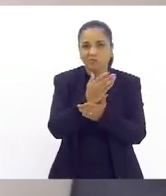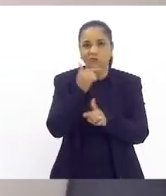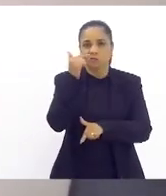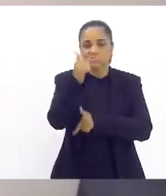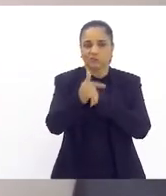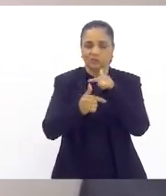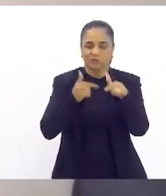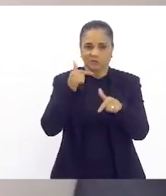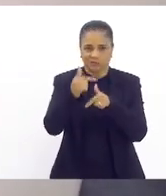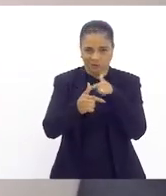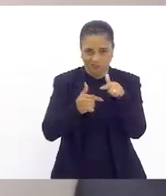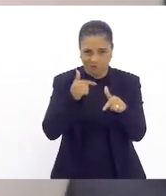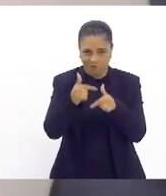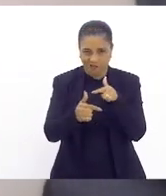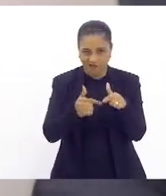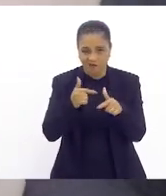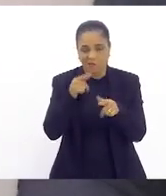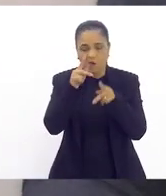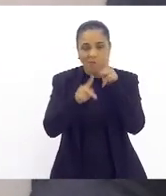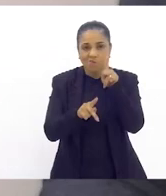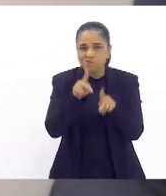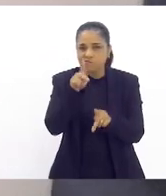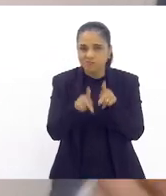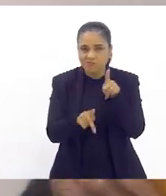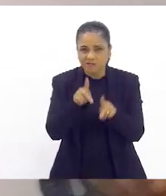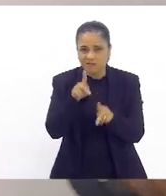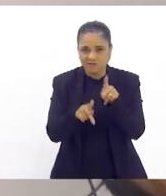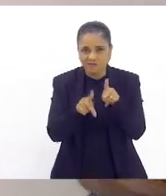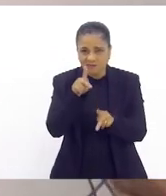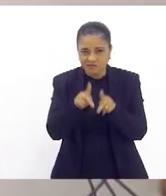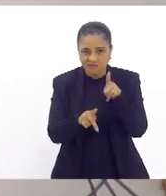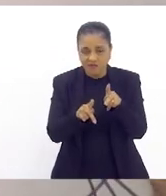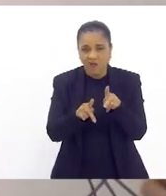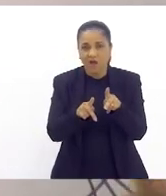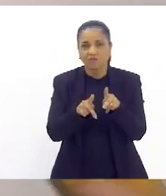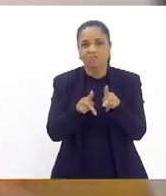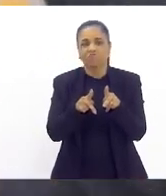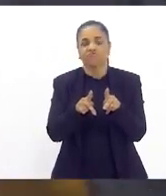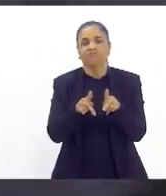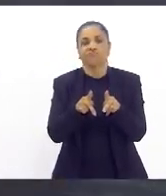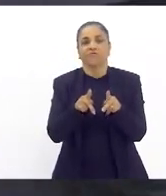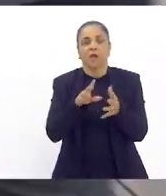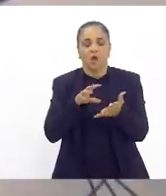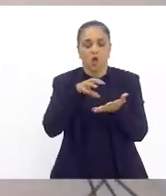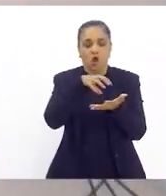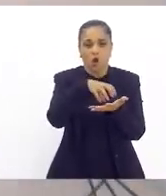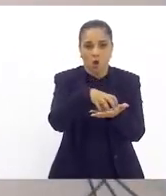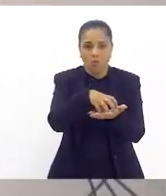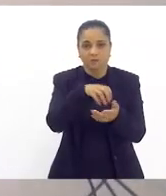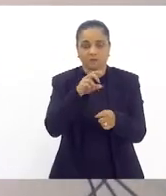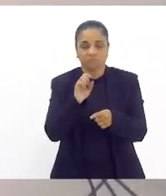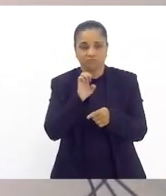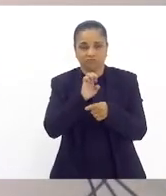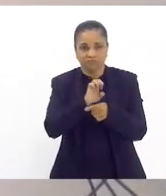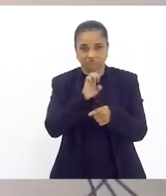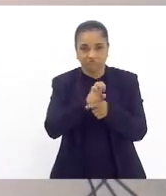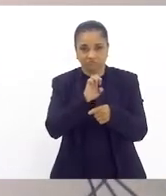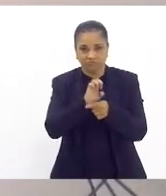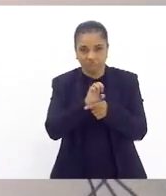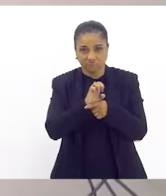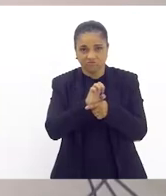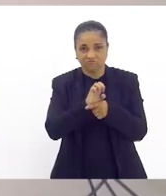essenciais para a população através das competentes da delegação de competências do Estado do Rio de Janeiro